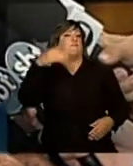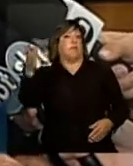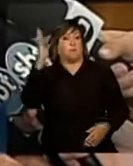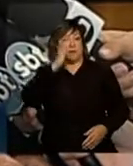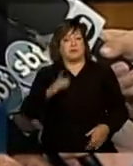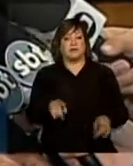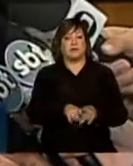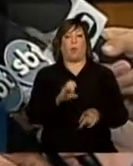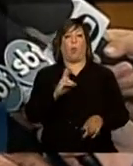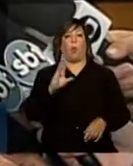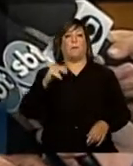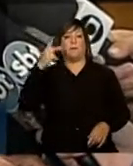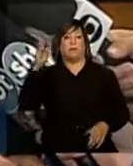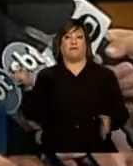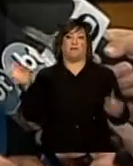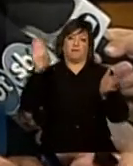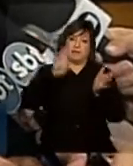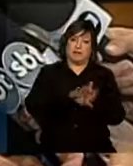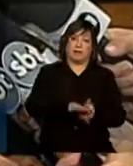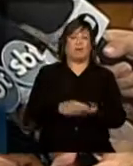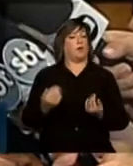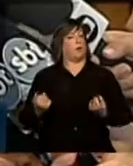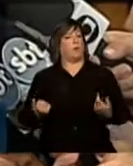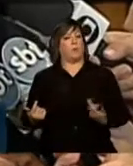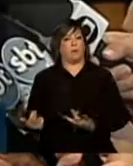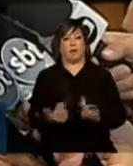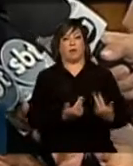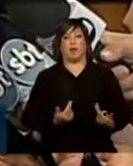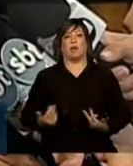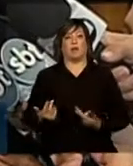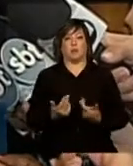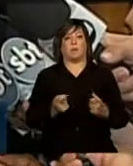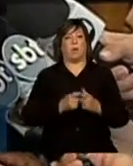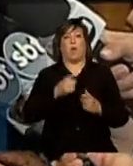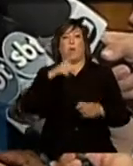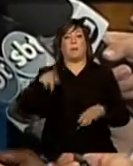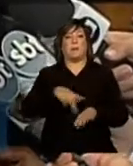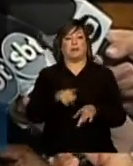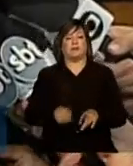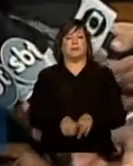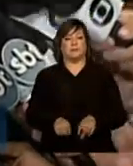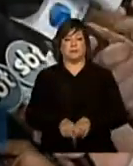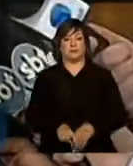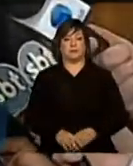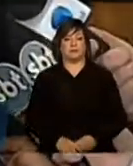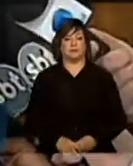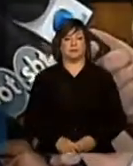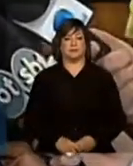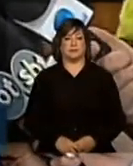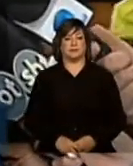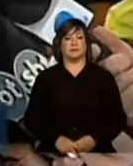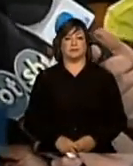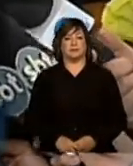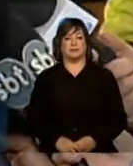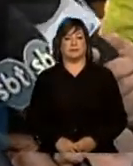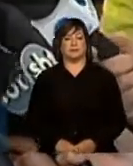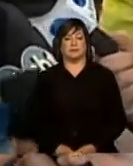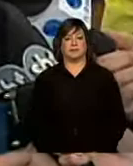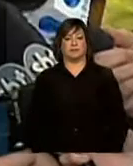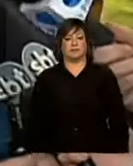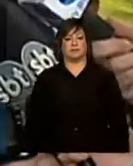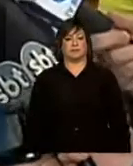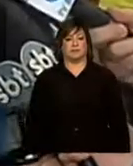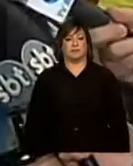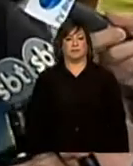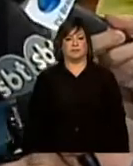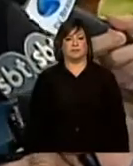na cooperação com a Organização Pan-Americana de Saúde e para médicos de outros países. Ministro, não é um sistema muito elástico, além deles não fazerem